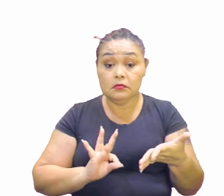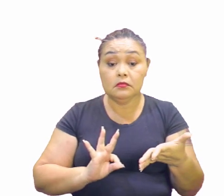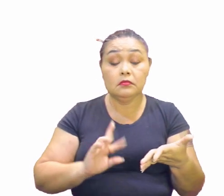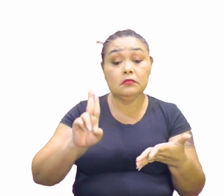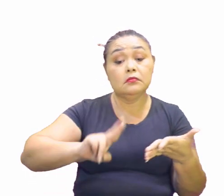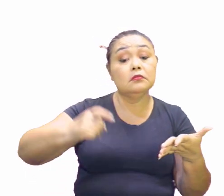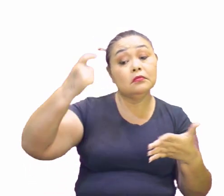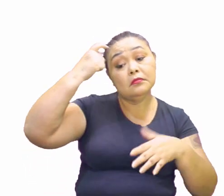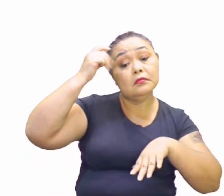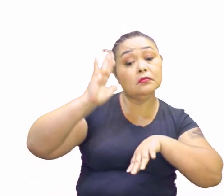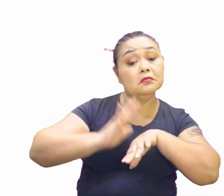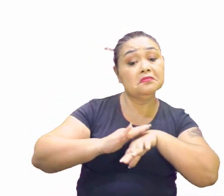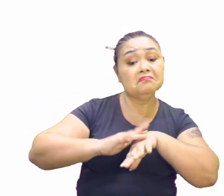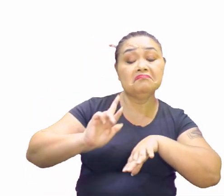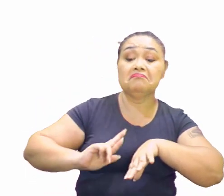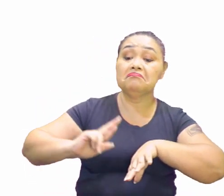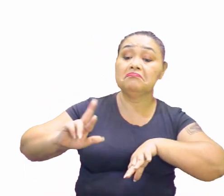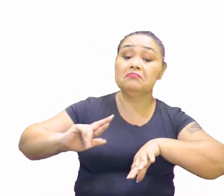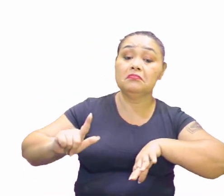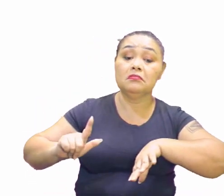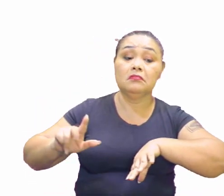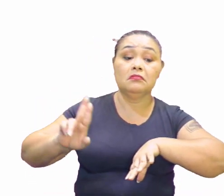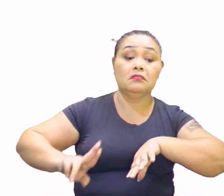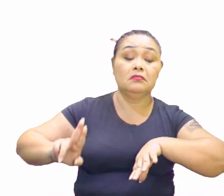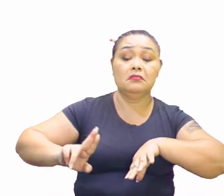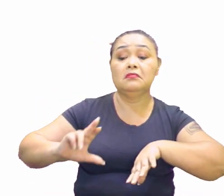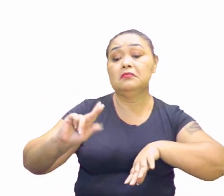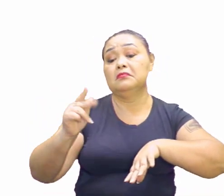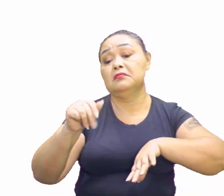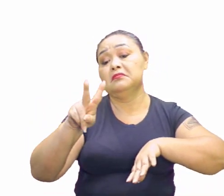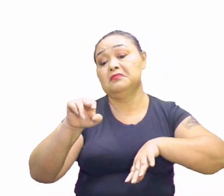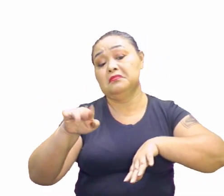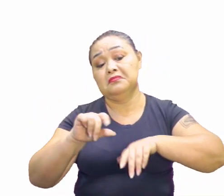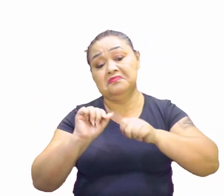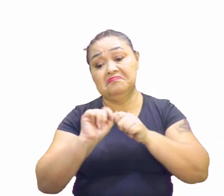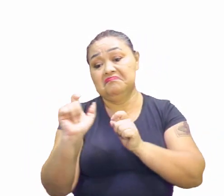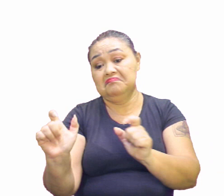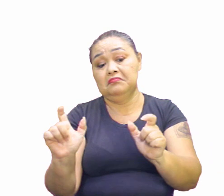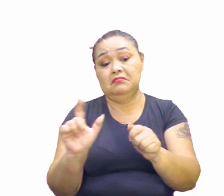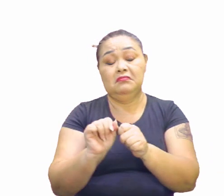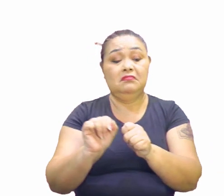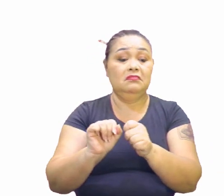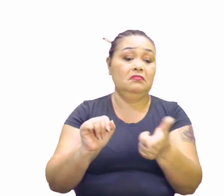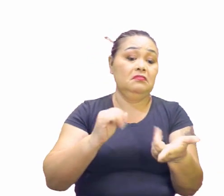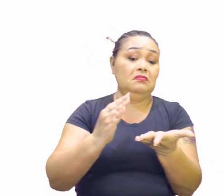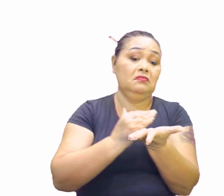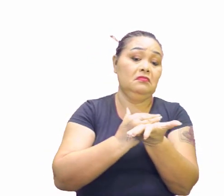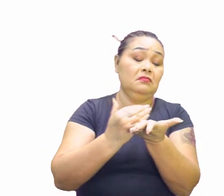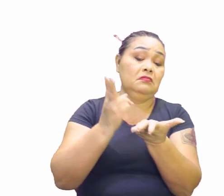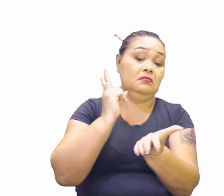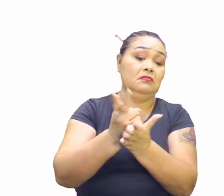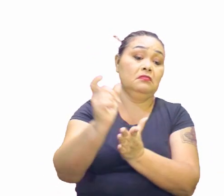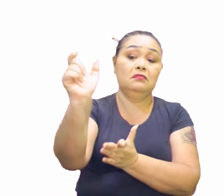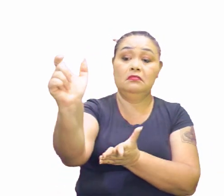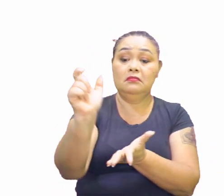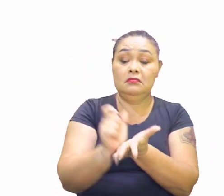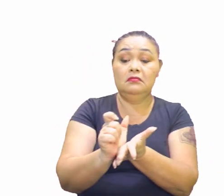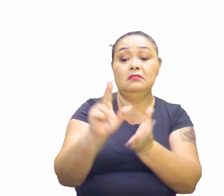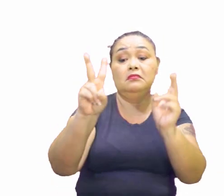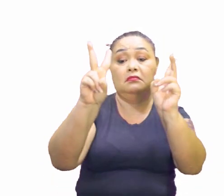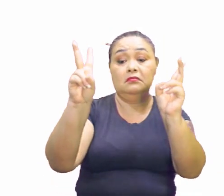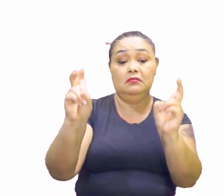de ideias totalmente diferentes, usar chavões, iniciar a introdução com as mesmas palavras